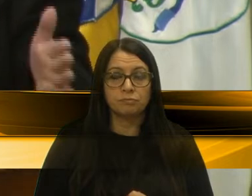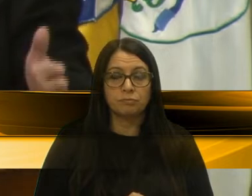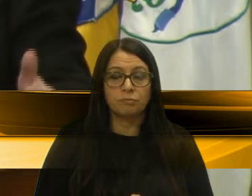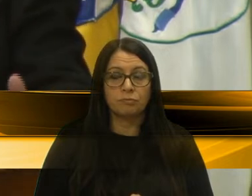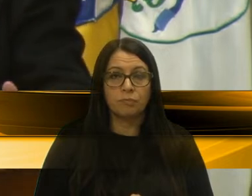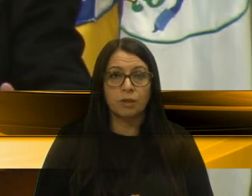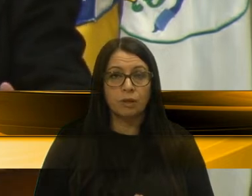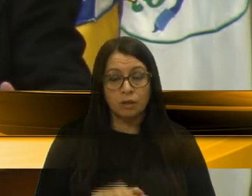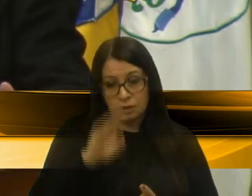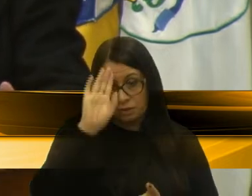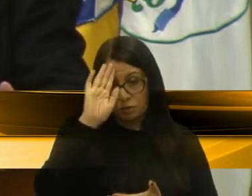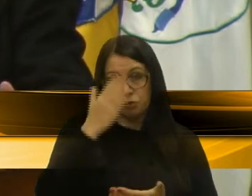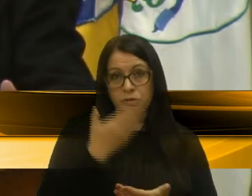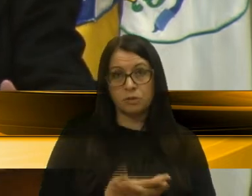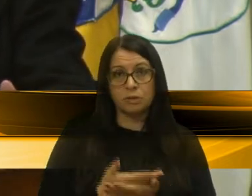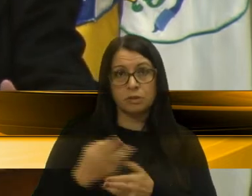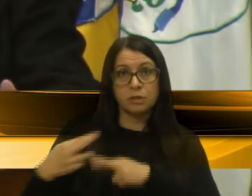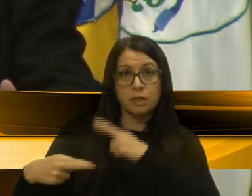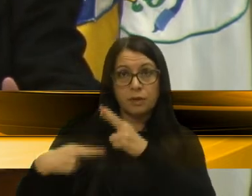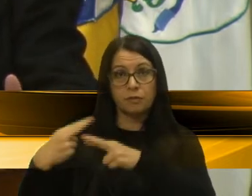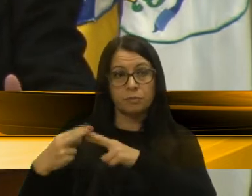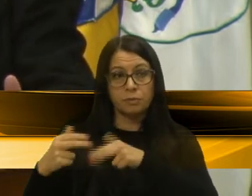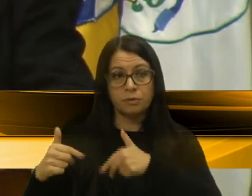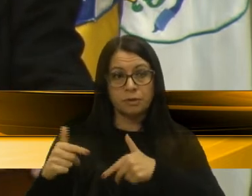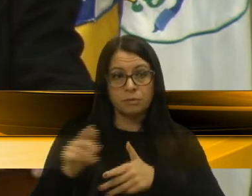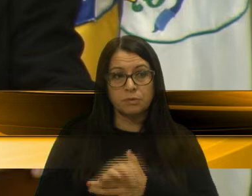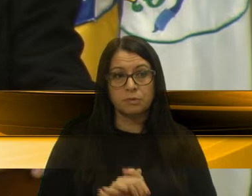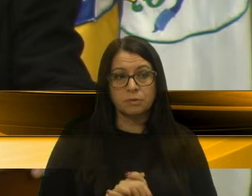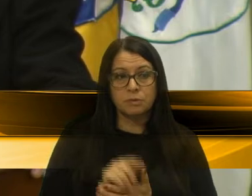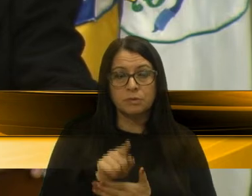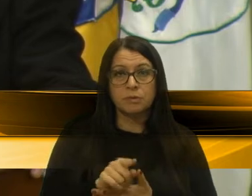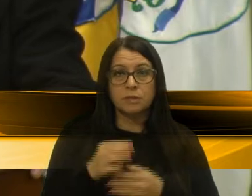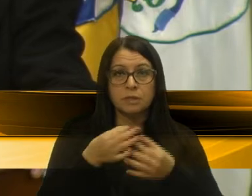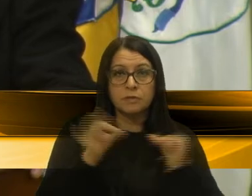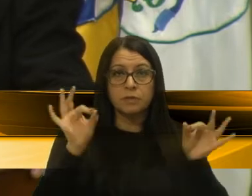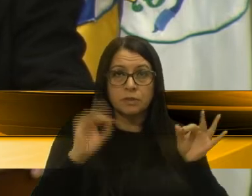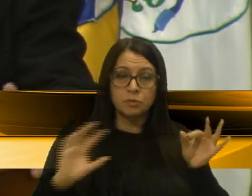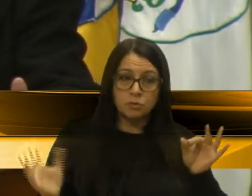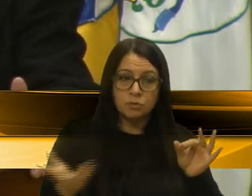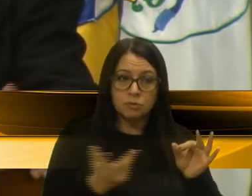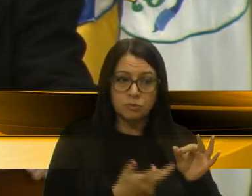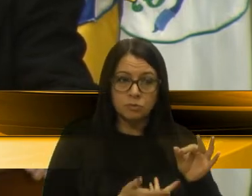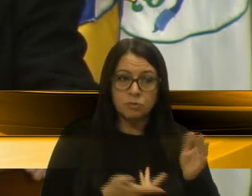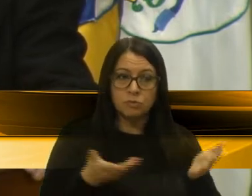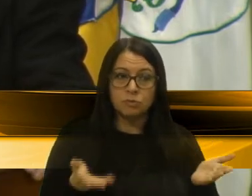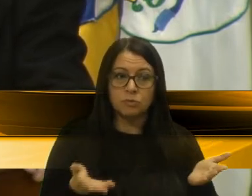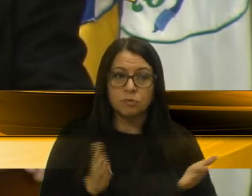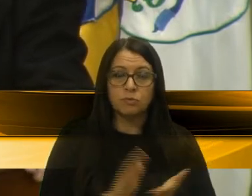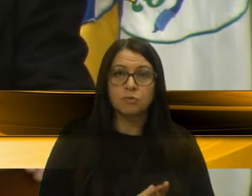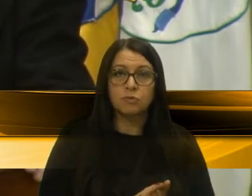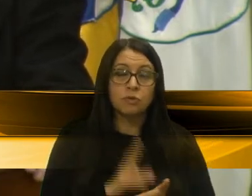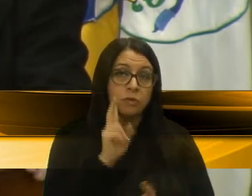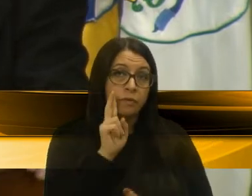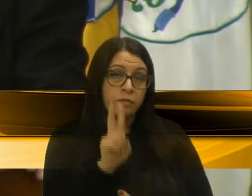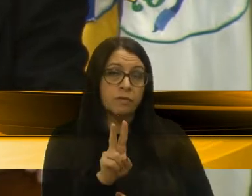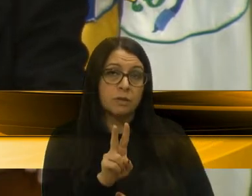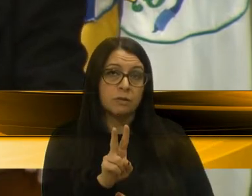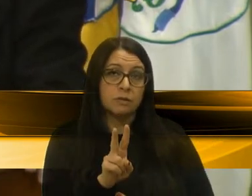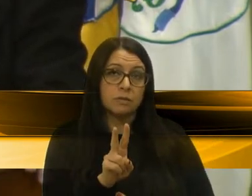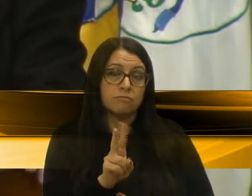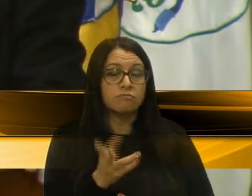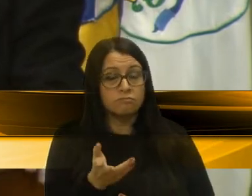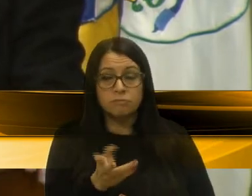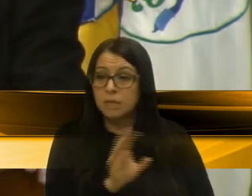aqueles que acreditavam que a reforma trabalhista seria a salvação da lavoura, hoje estão vendo que